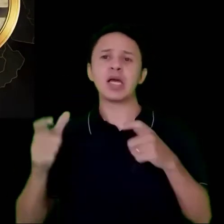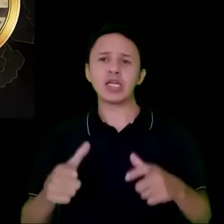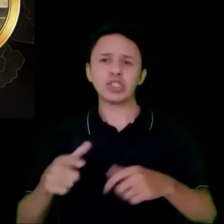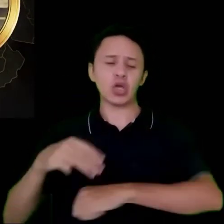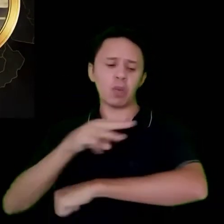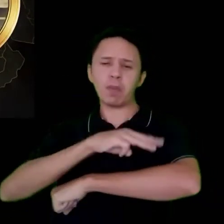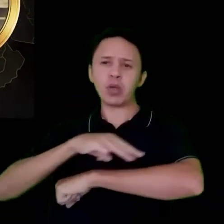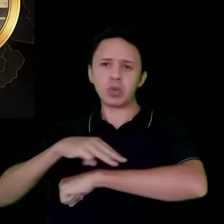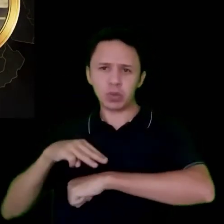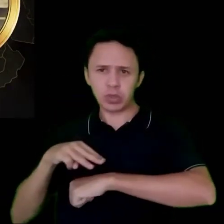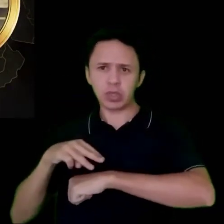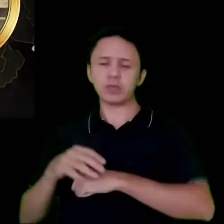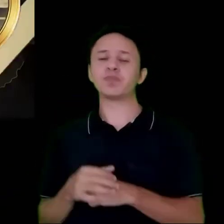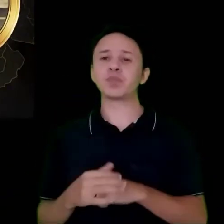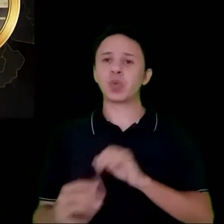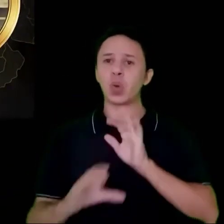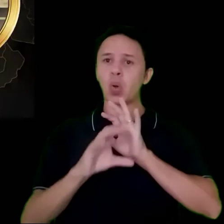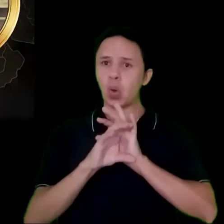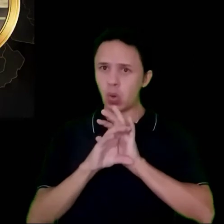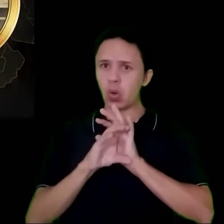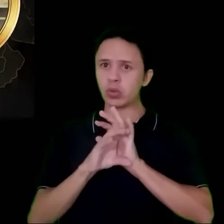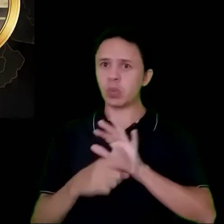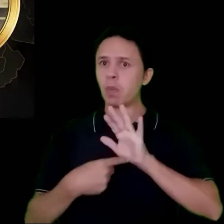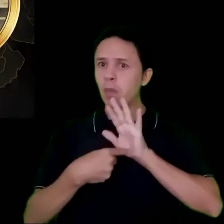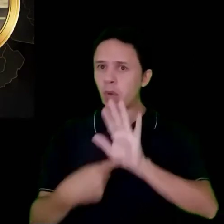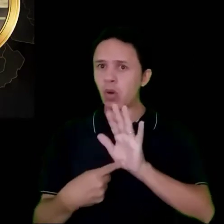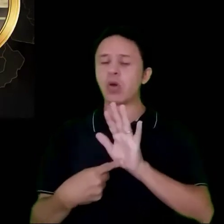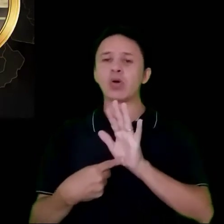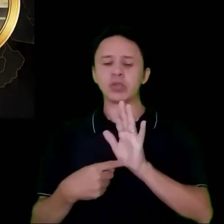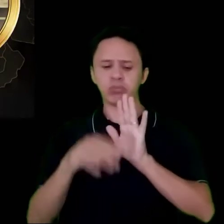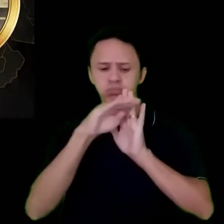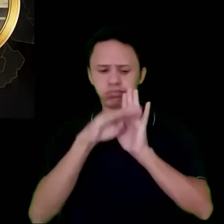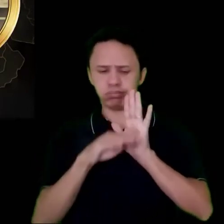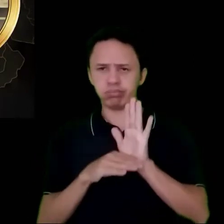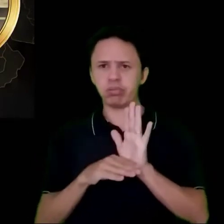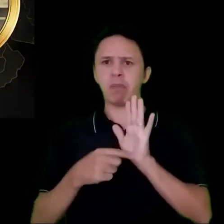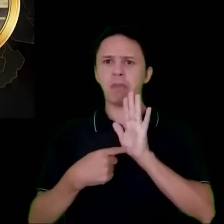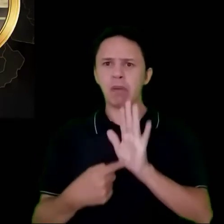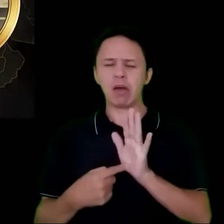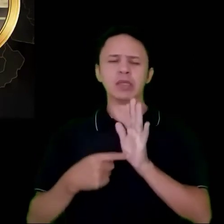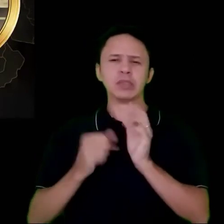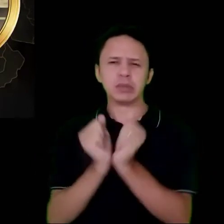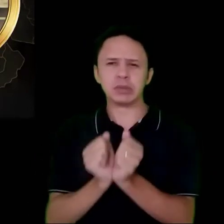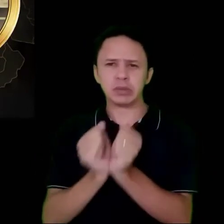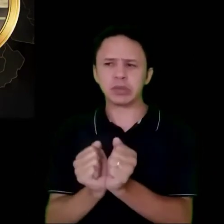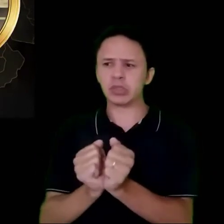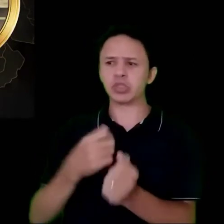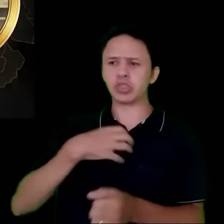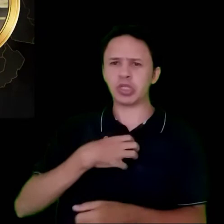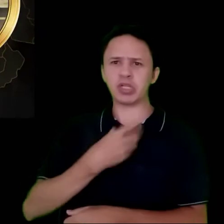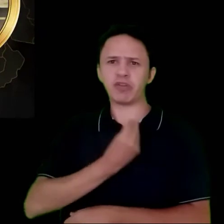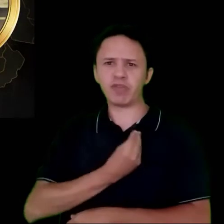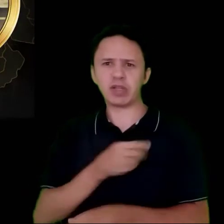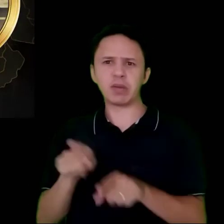das primeiras civilizações sedentárias. O Código de Hammurabi estabeleceu os parâmetros da escravização de pessoas, incluindo condições